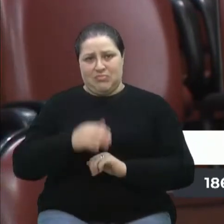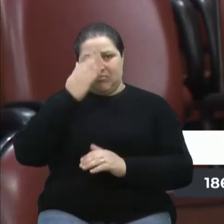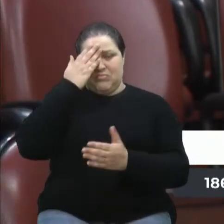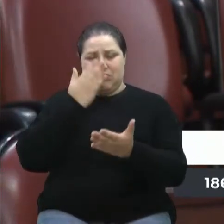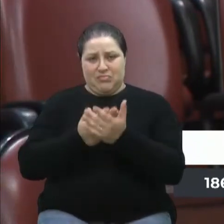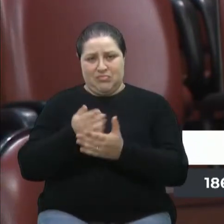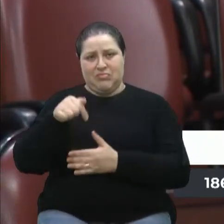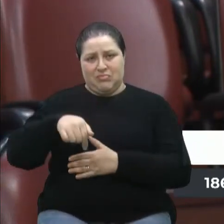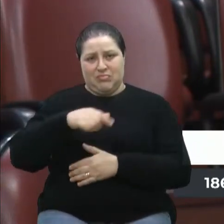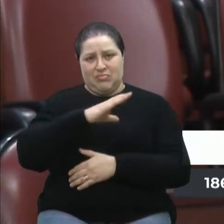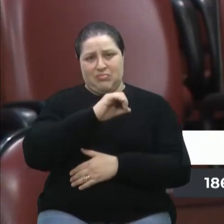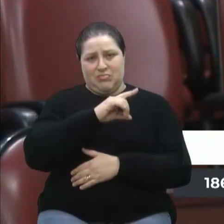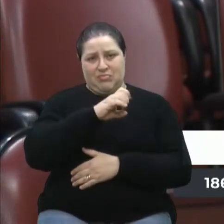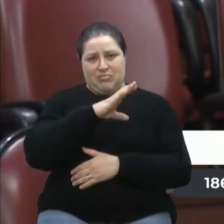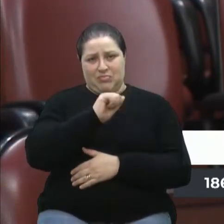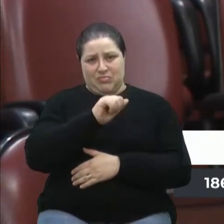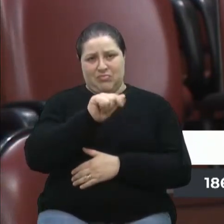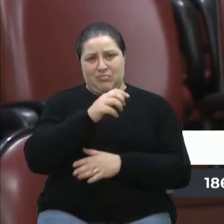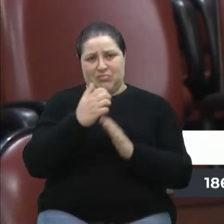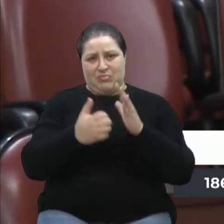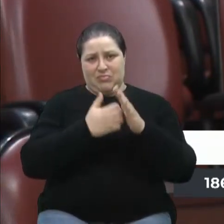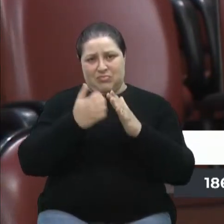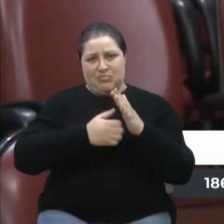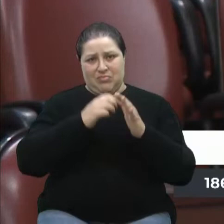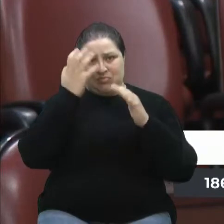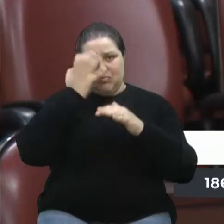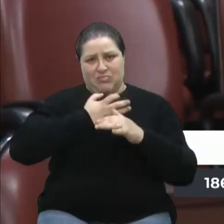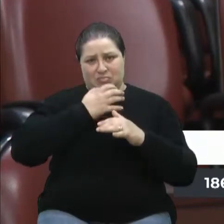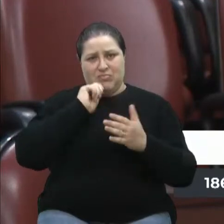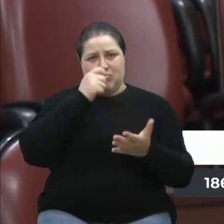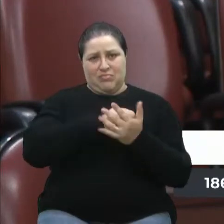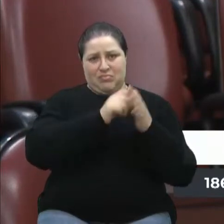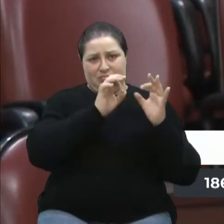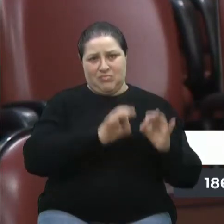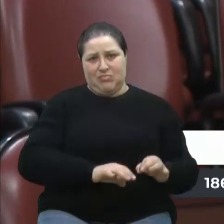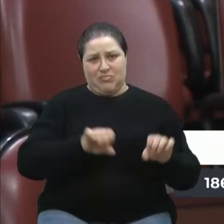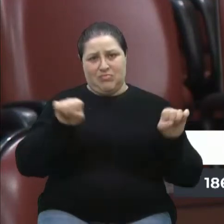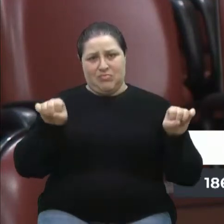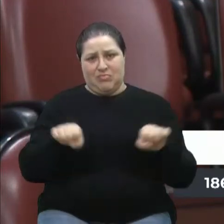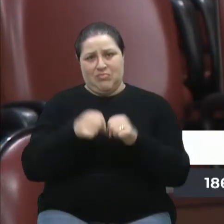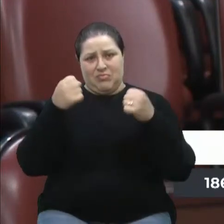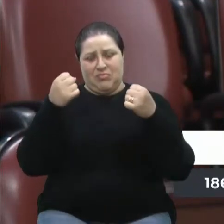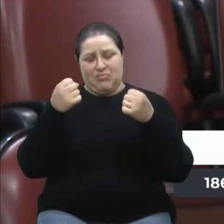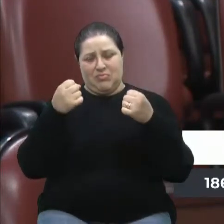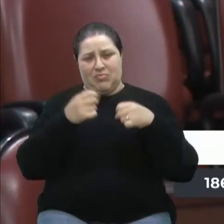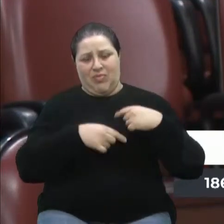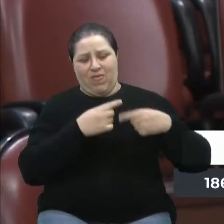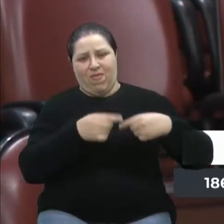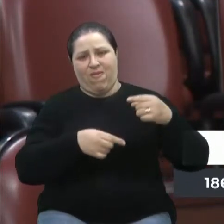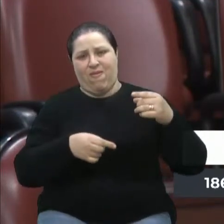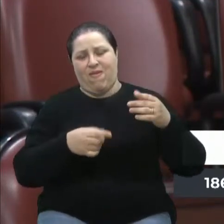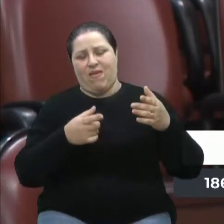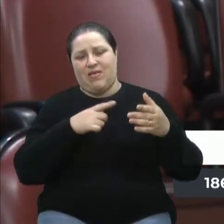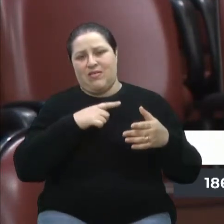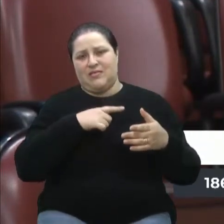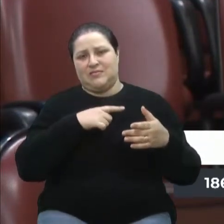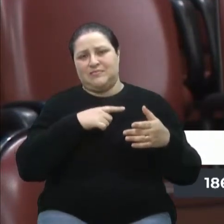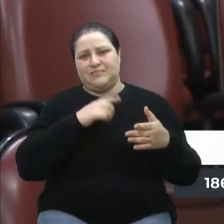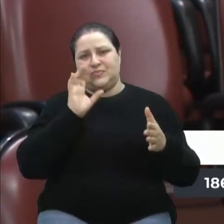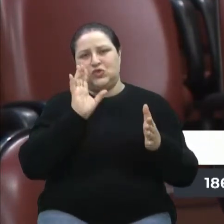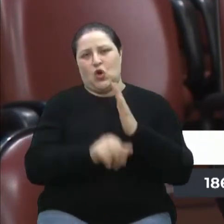tenho certeza que aqui a codeca é uma empresa séria vai pagar em dia para romper Esse cinco aqui de estelionato que fazem com as